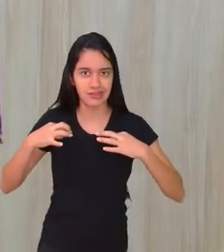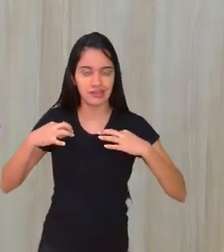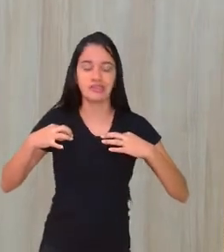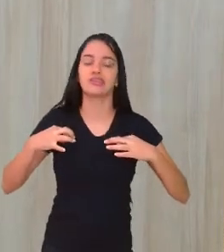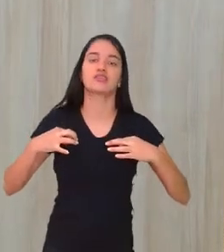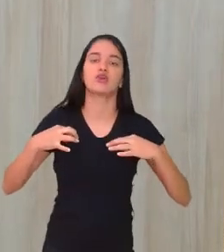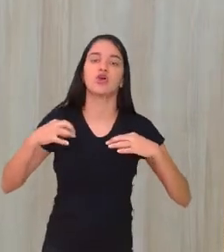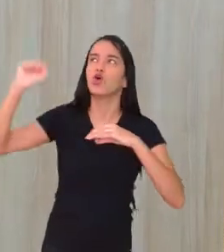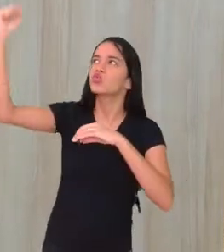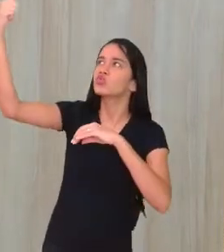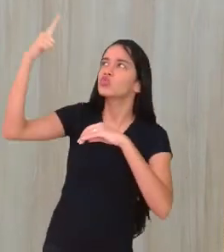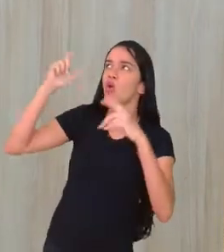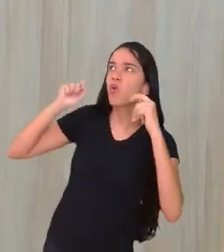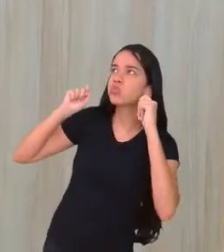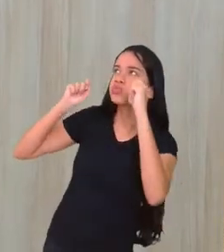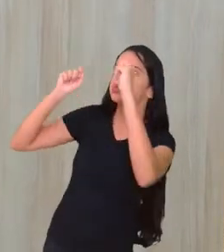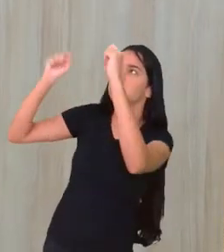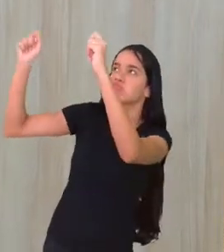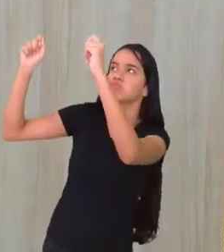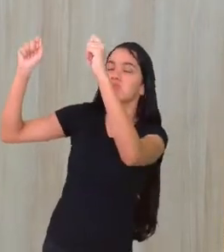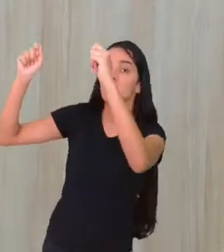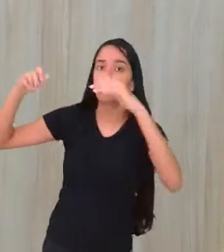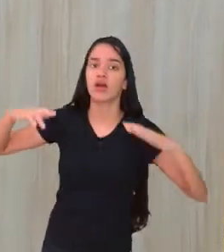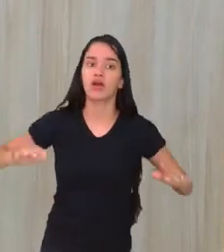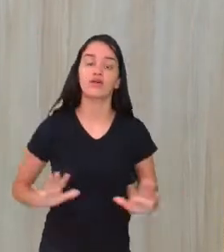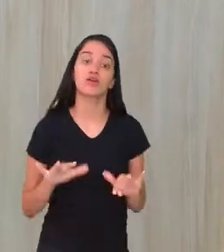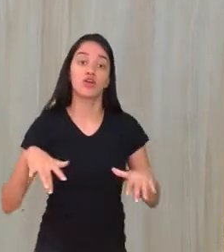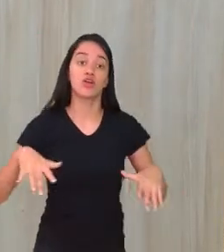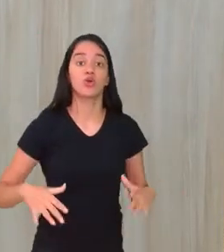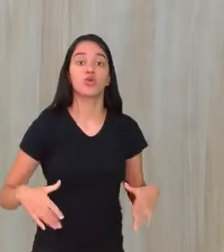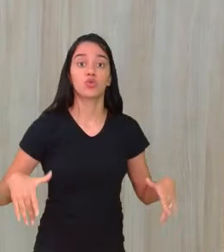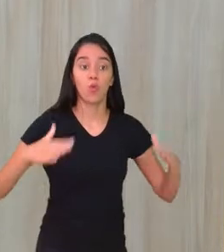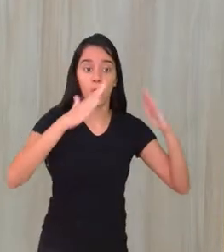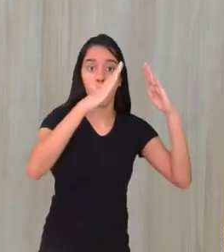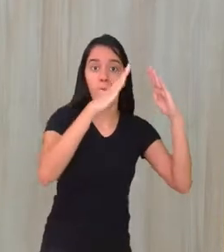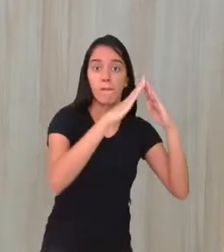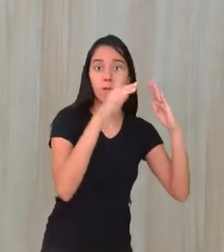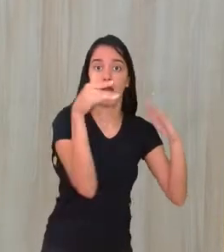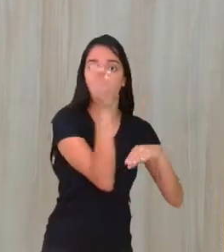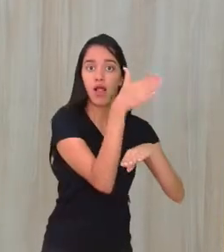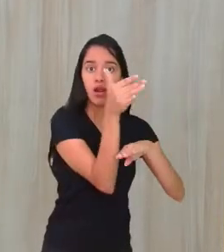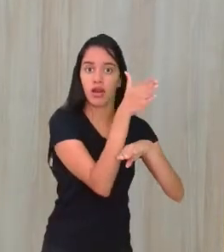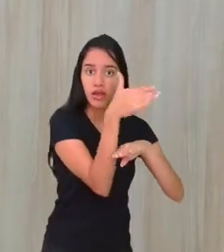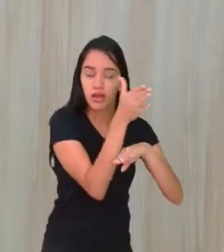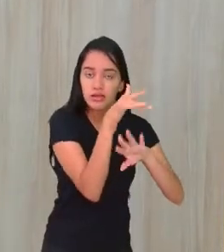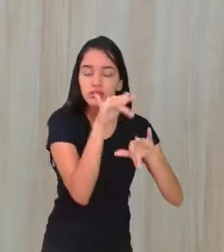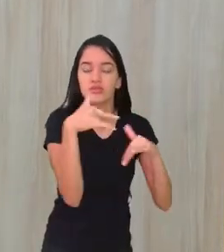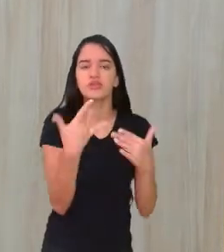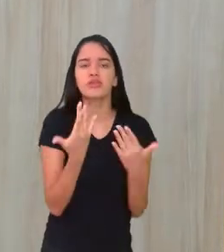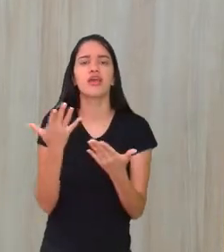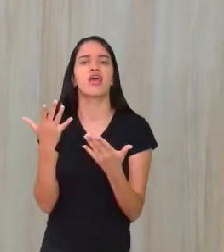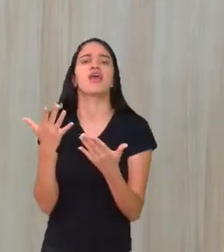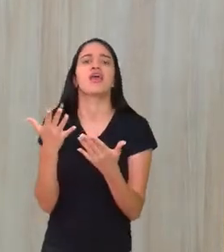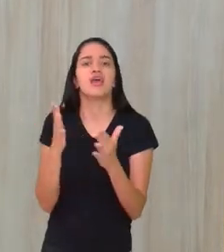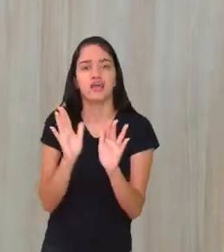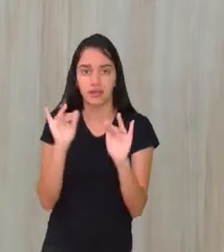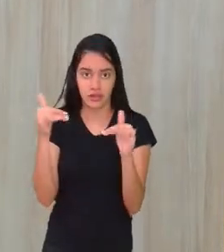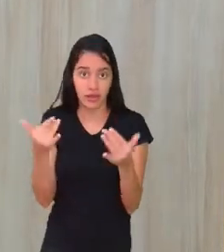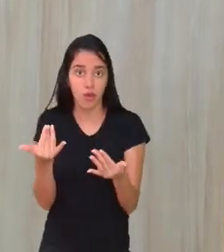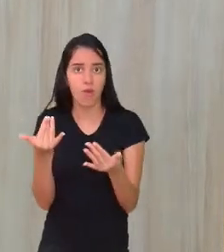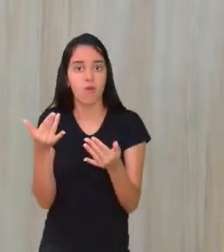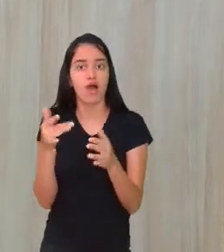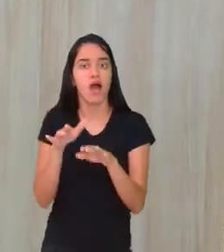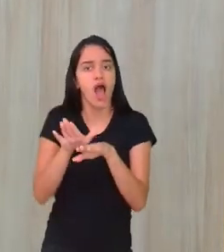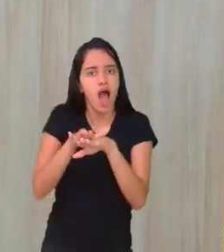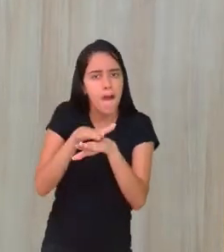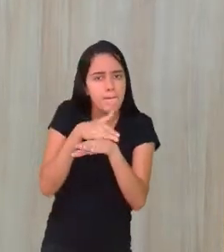sol, lá no pátio do palácio, organizou um evento lindo, né? E aquela pele de peixe ele revestiu